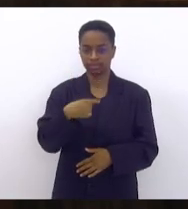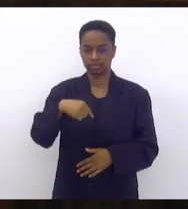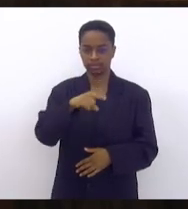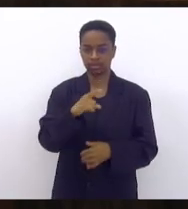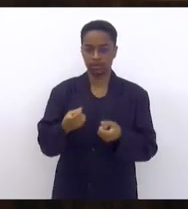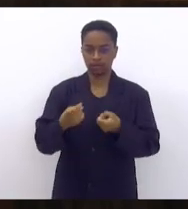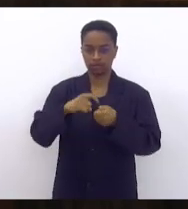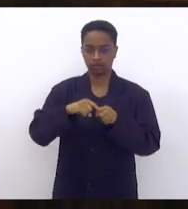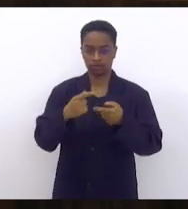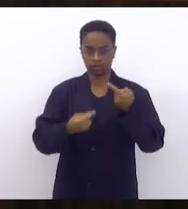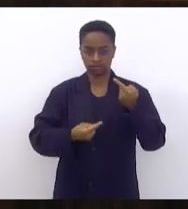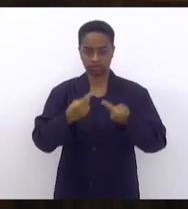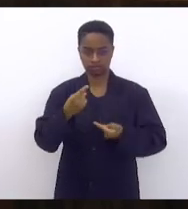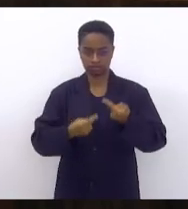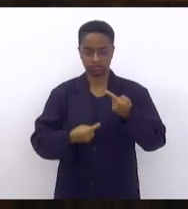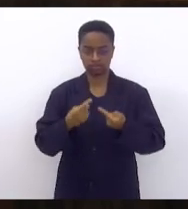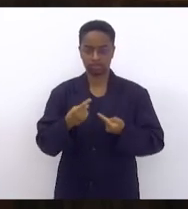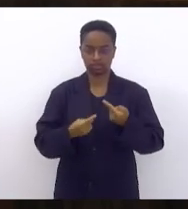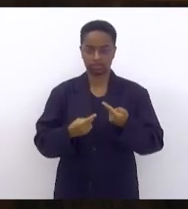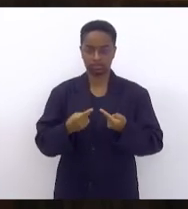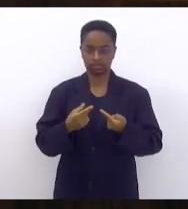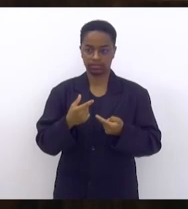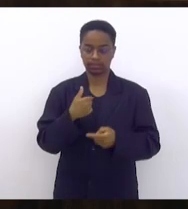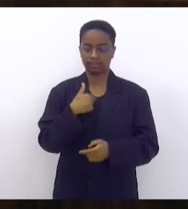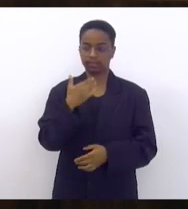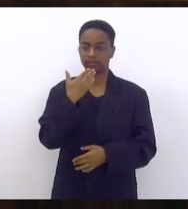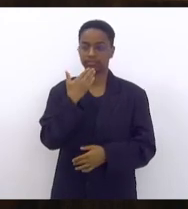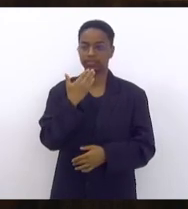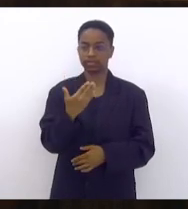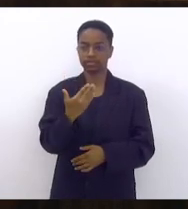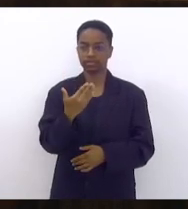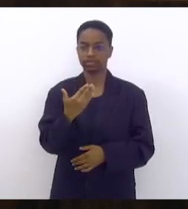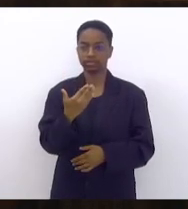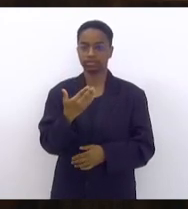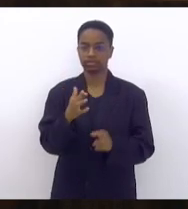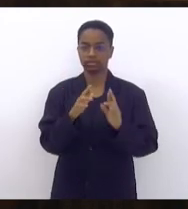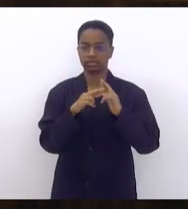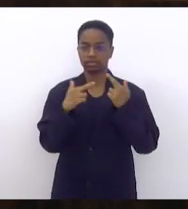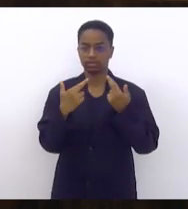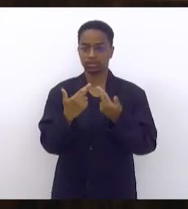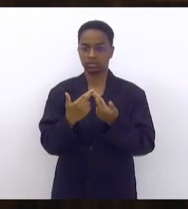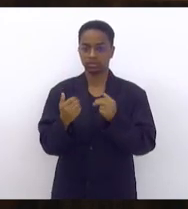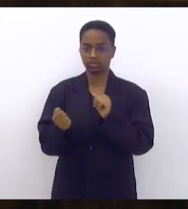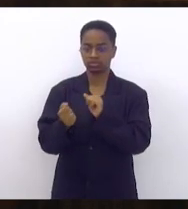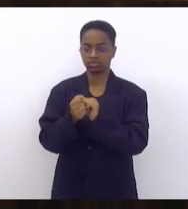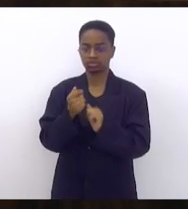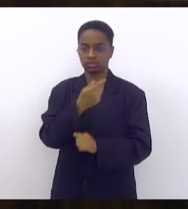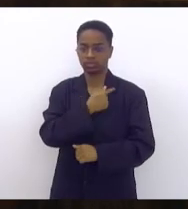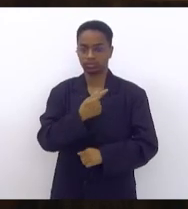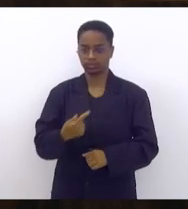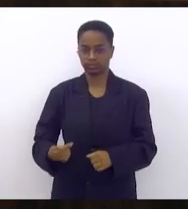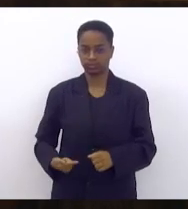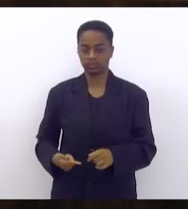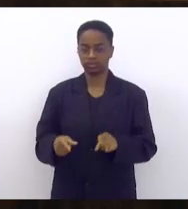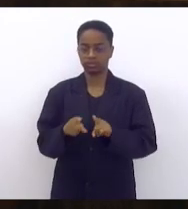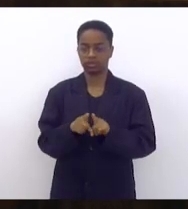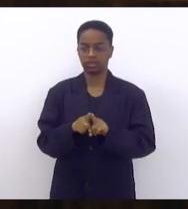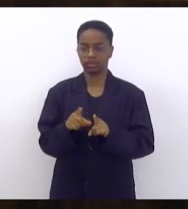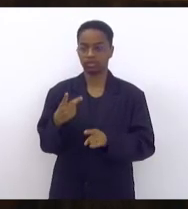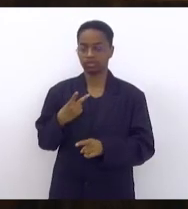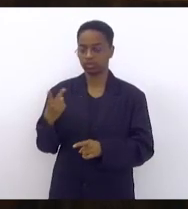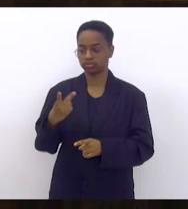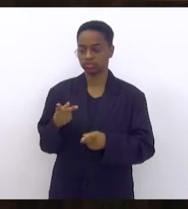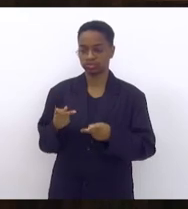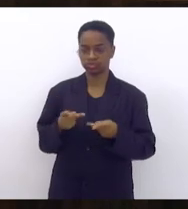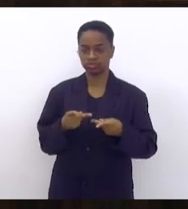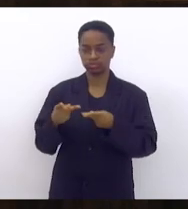retomar isso. Vou pedir uma audiência ao governador, sim, e a gente ir juntos,